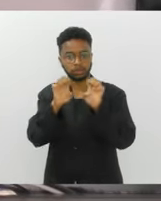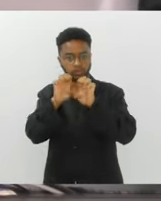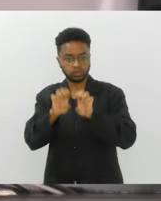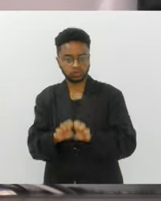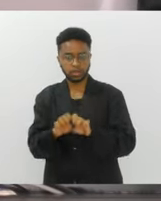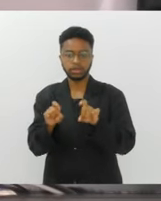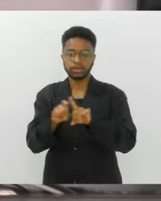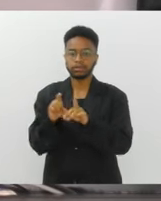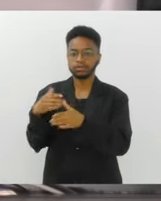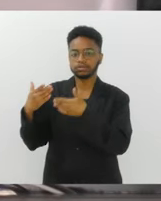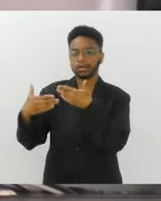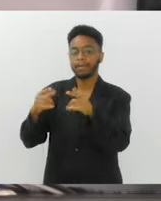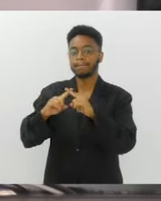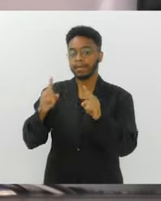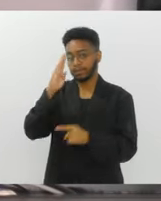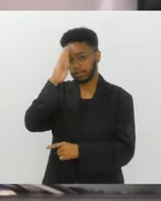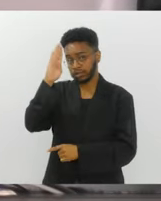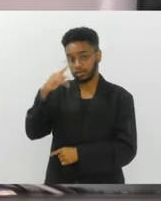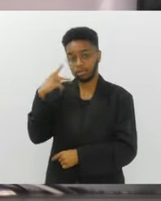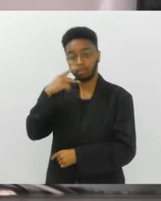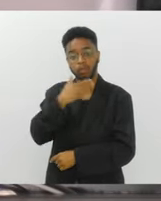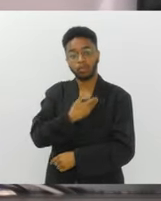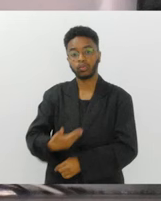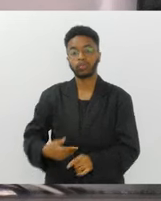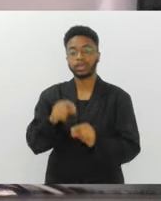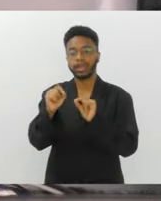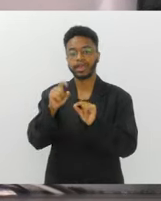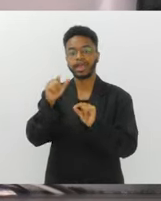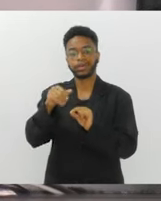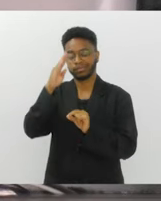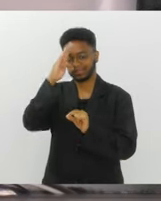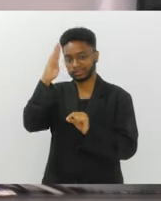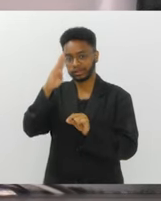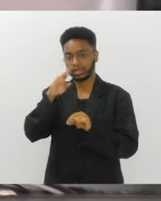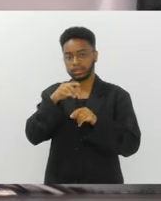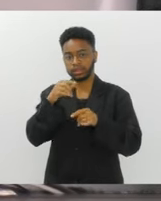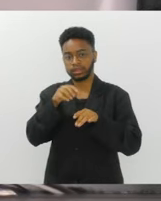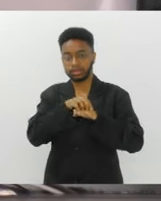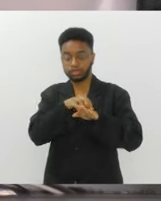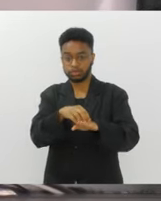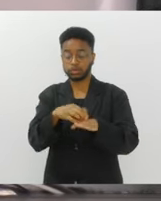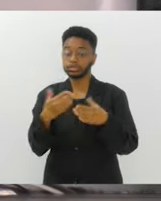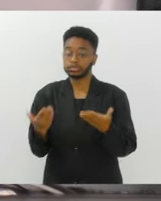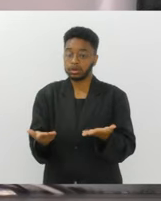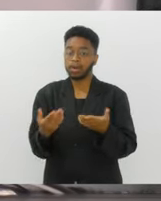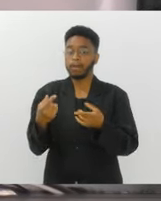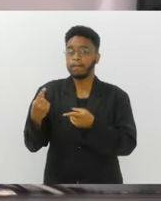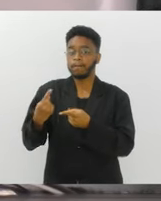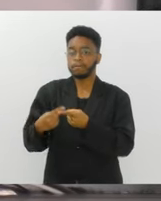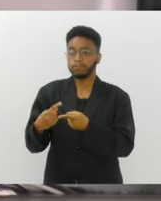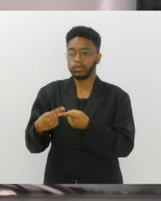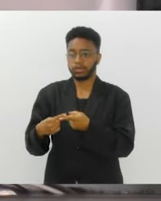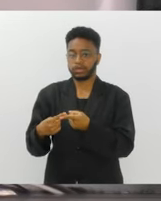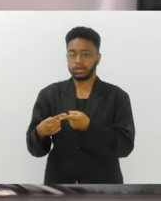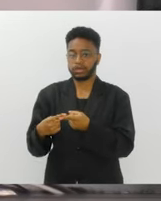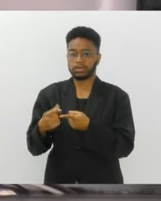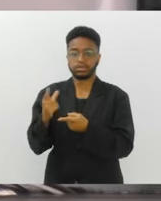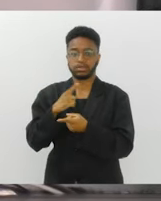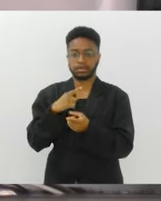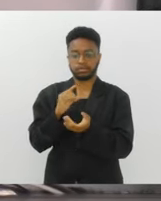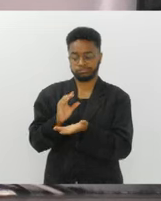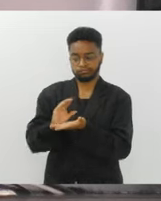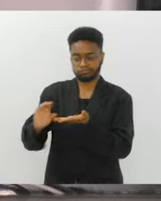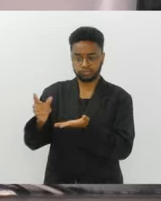um dos pontos ali de políticas públicas é o transporte. Por que não, ao invés de aportar recursos numa